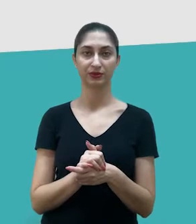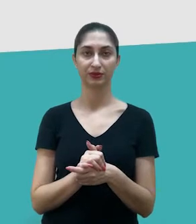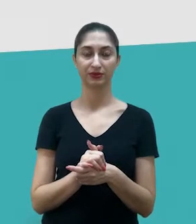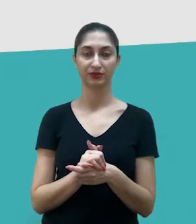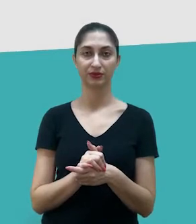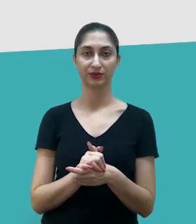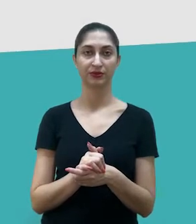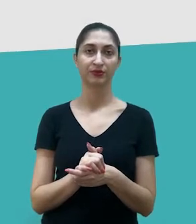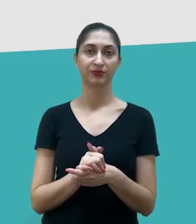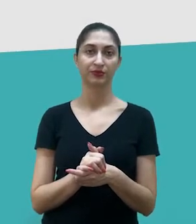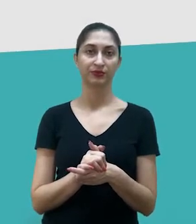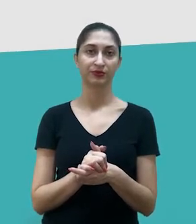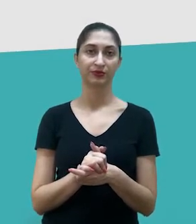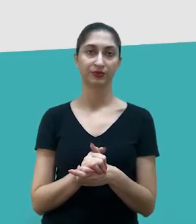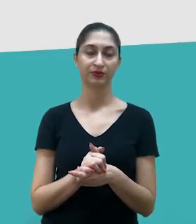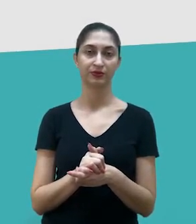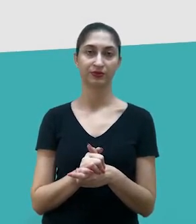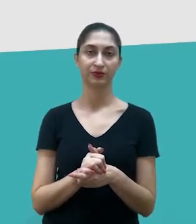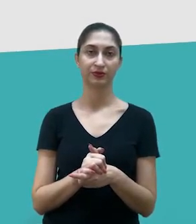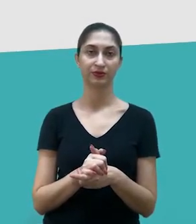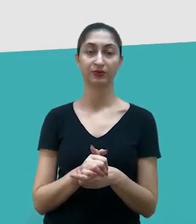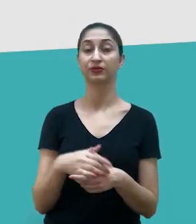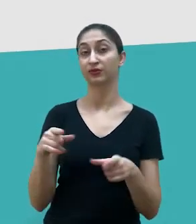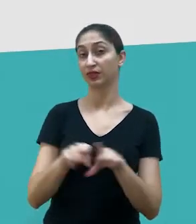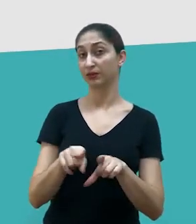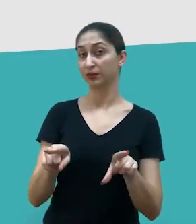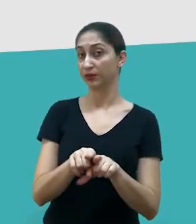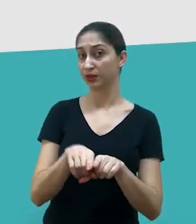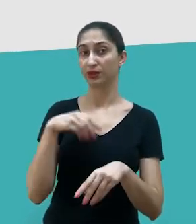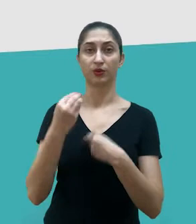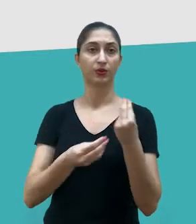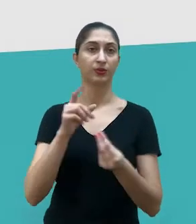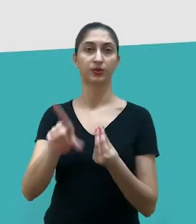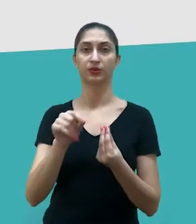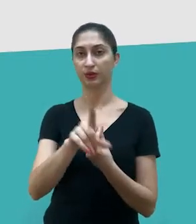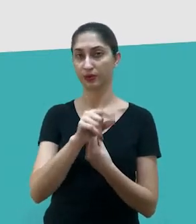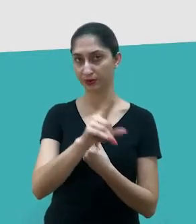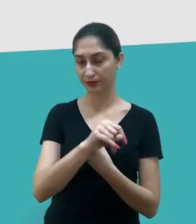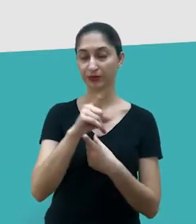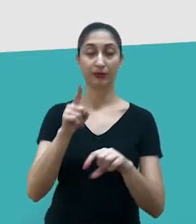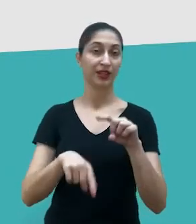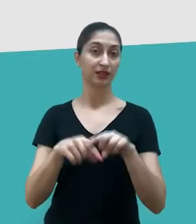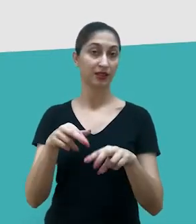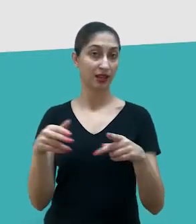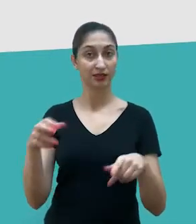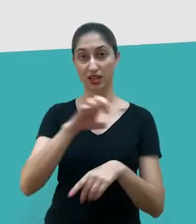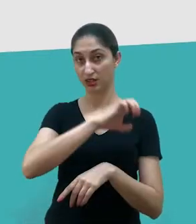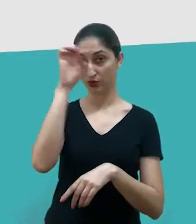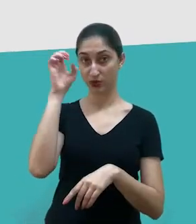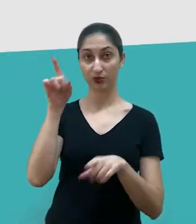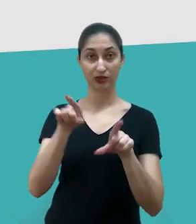também como que a gente escolhe materiais que são mais éticos e mais sustentáveis. Esse